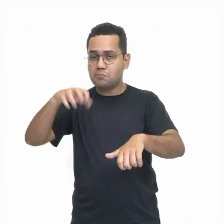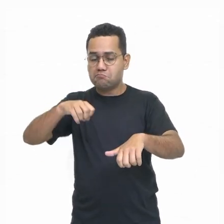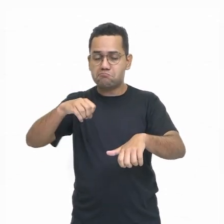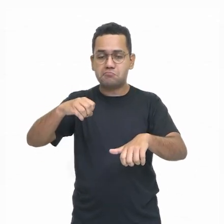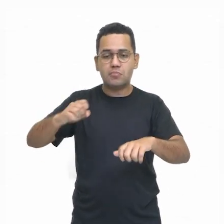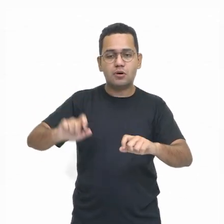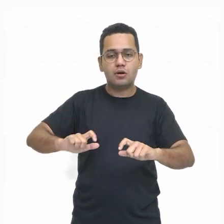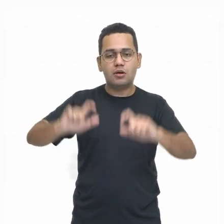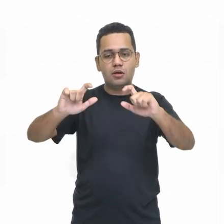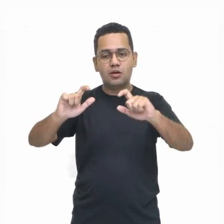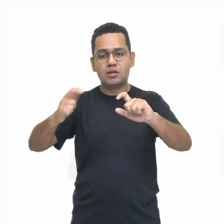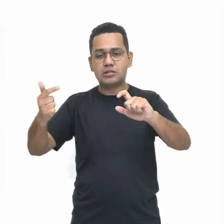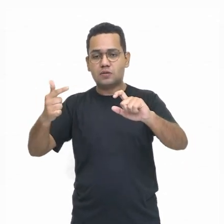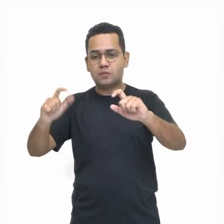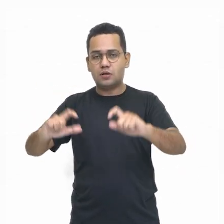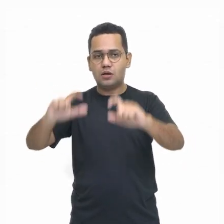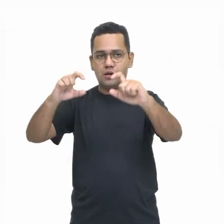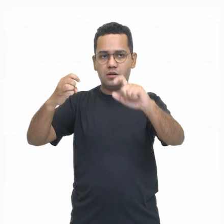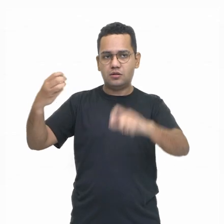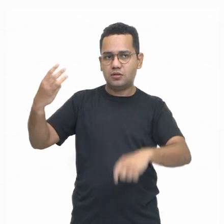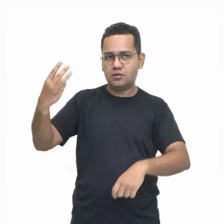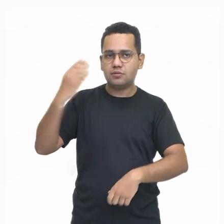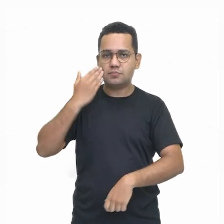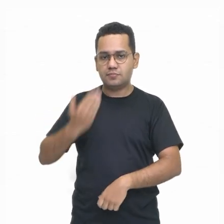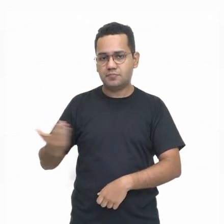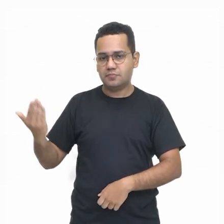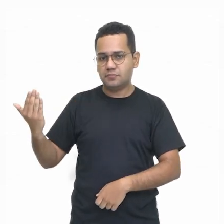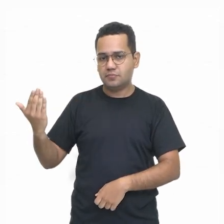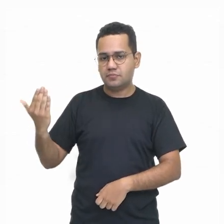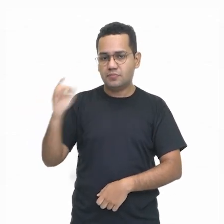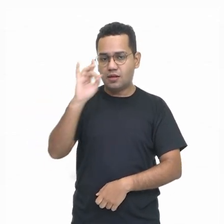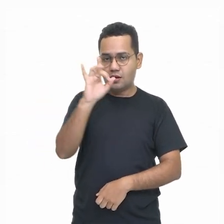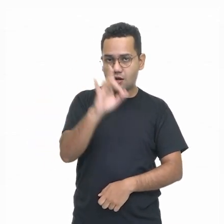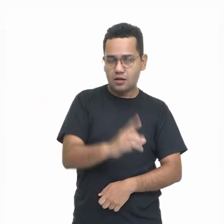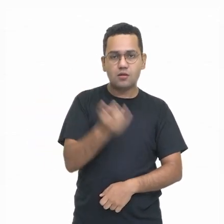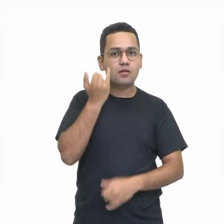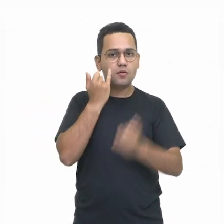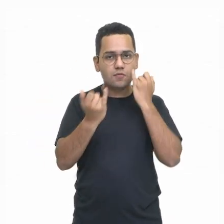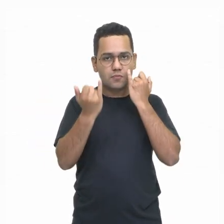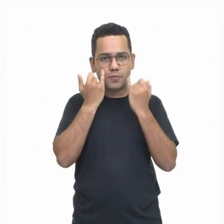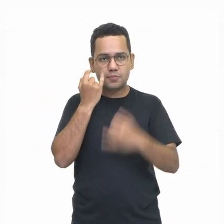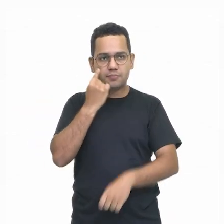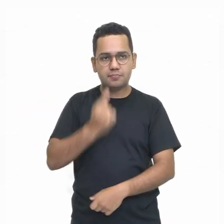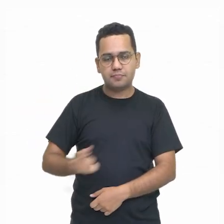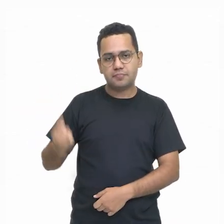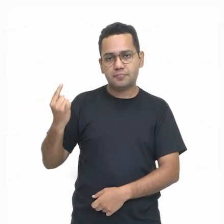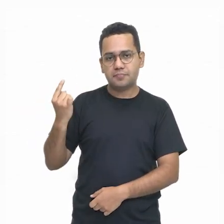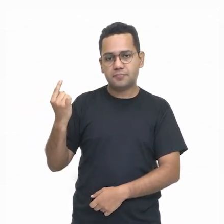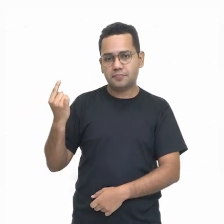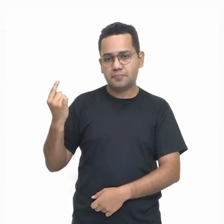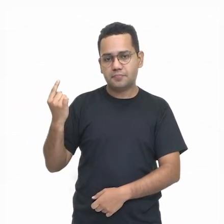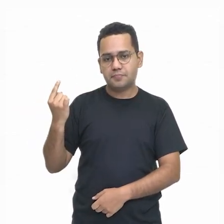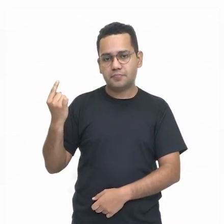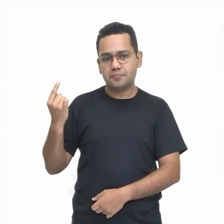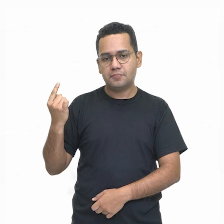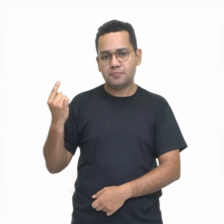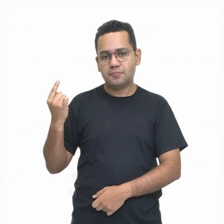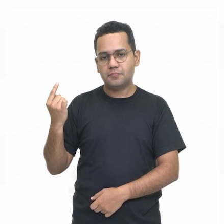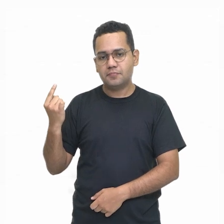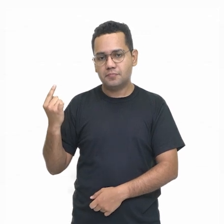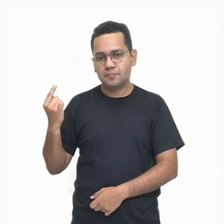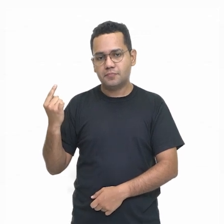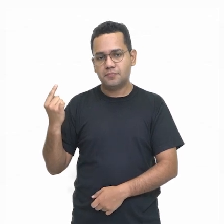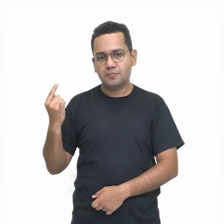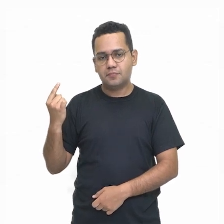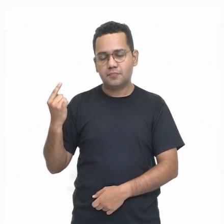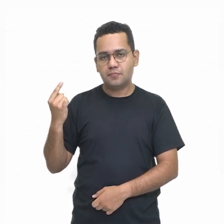consumidores secundários e consumidores terciários, neste exemplo que ele é ali um predador, né? Um predador